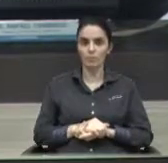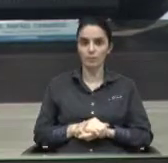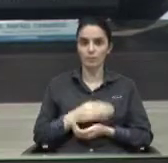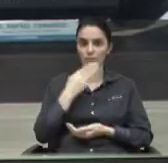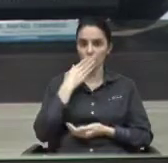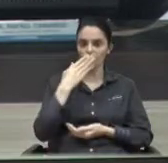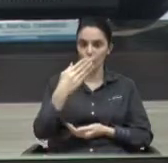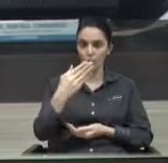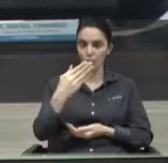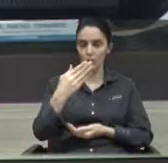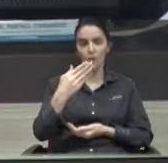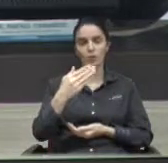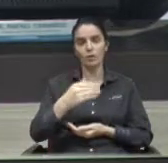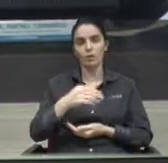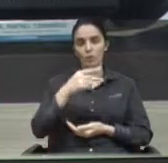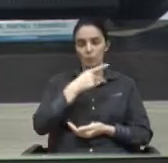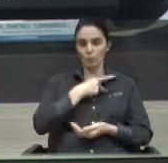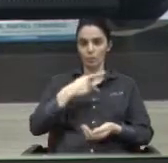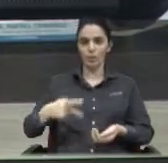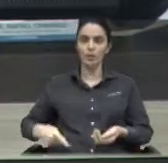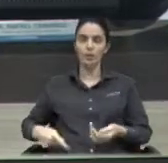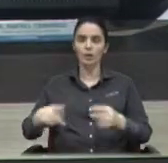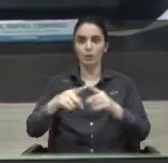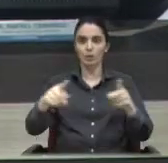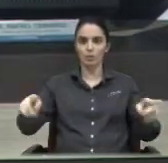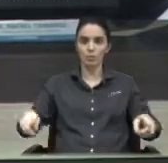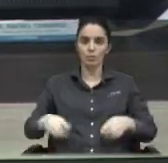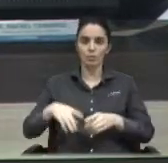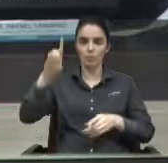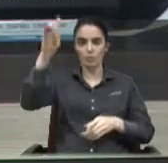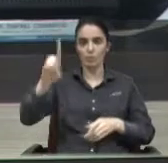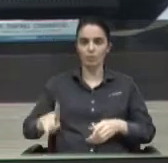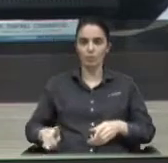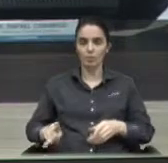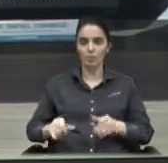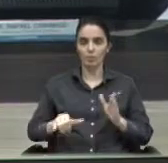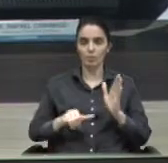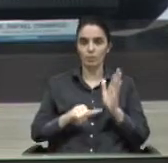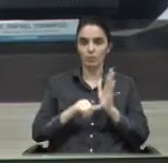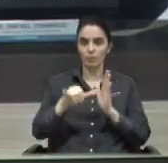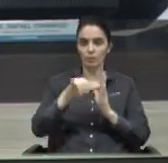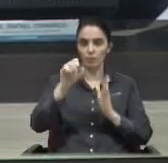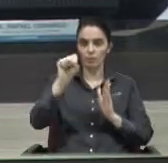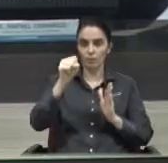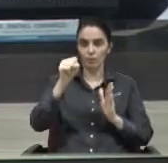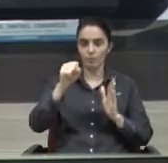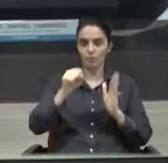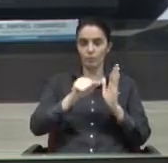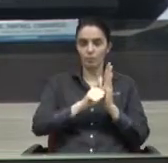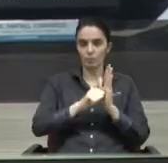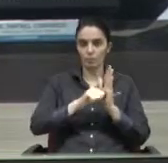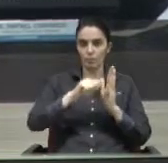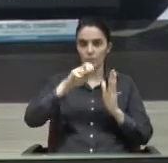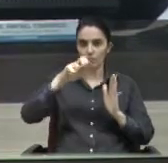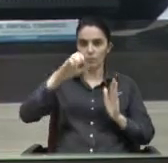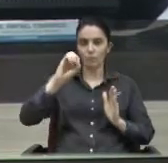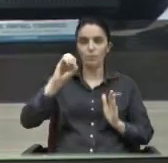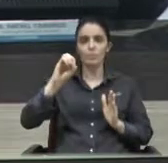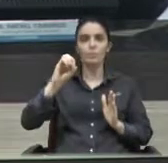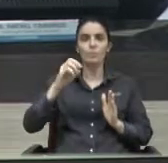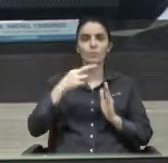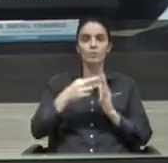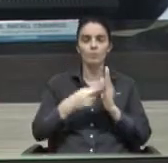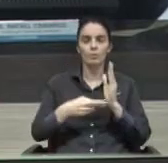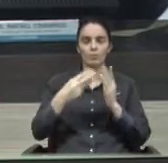Requerimento. Requeremos a presidência da mesa diretora, nos termos do inciso 8º do artigo 58 do